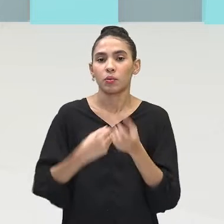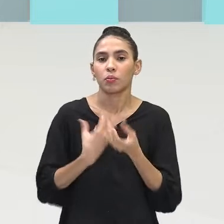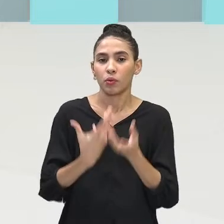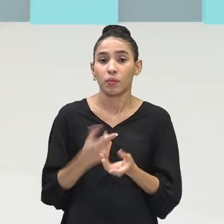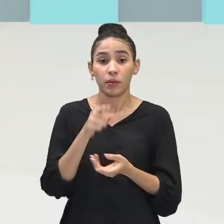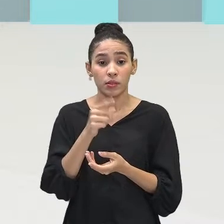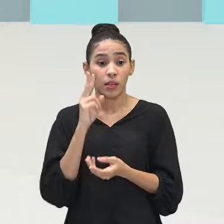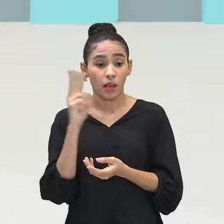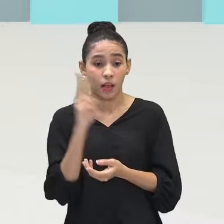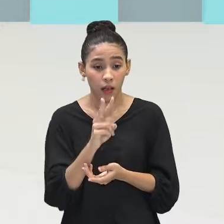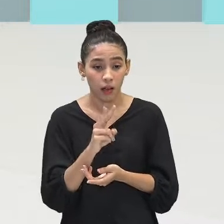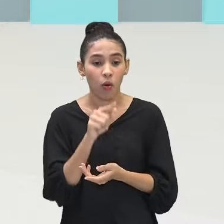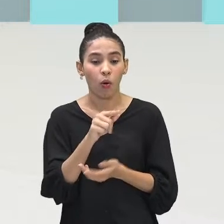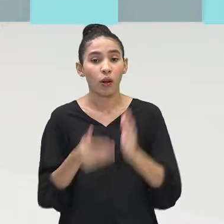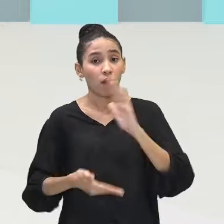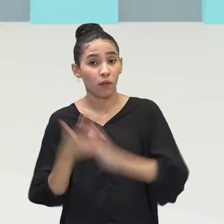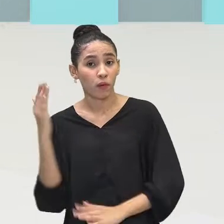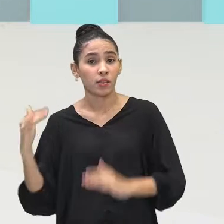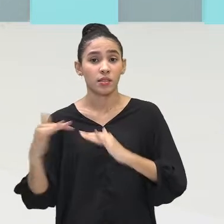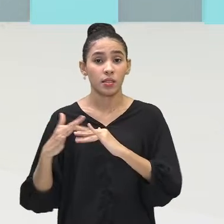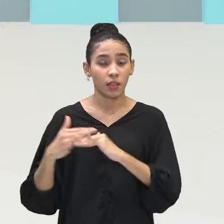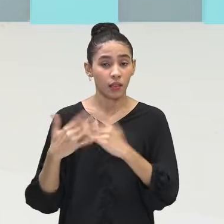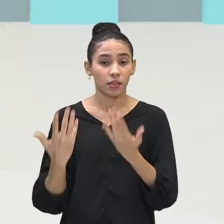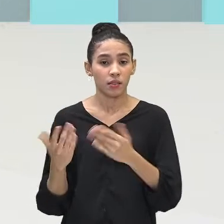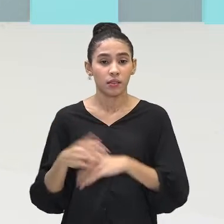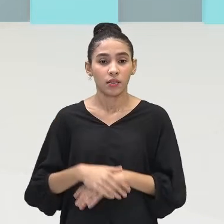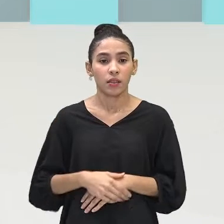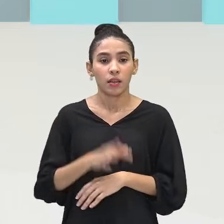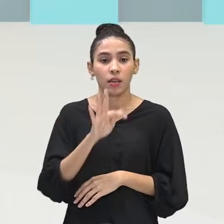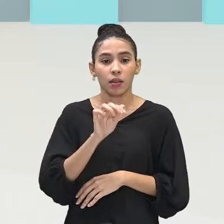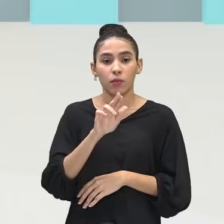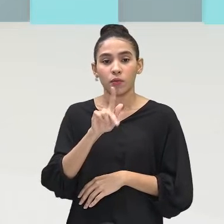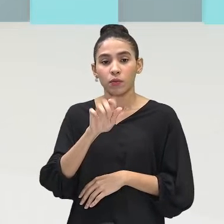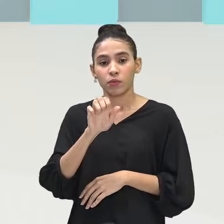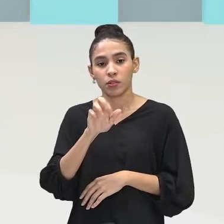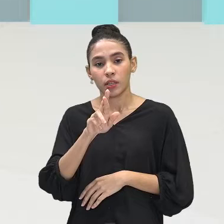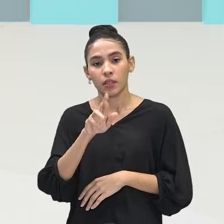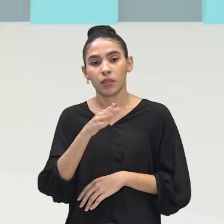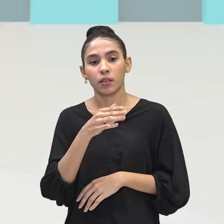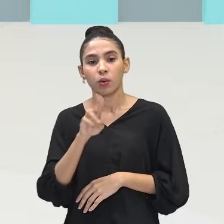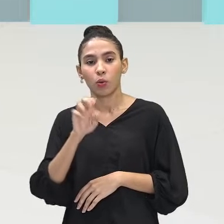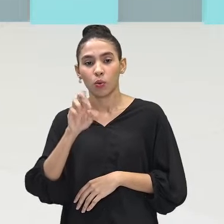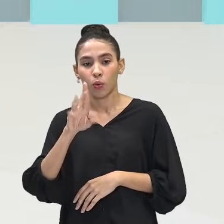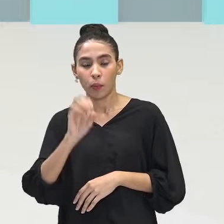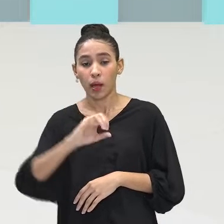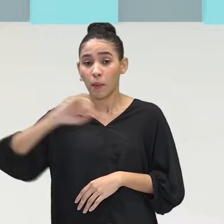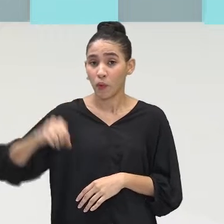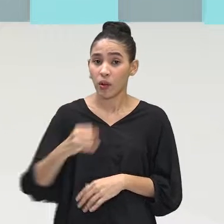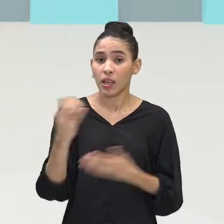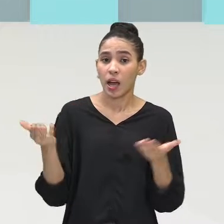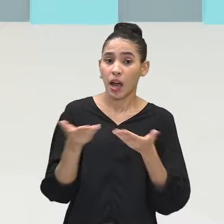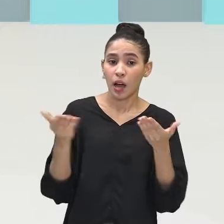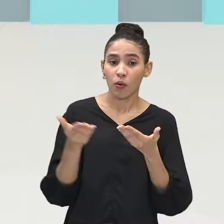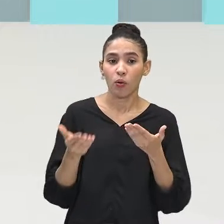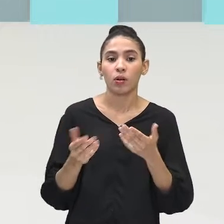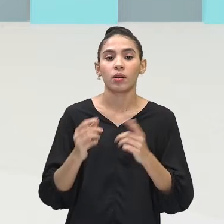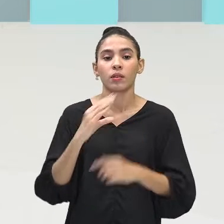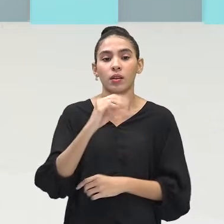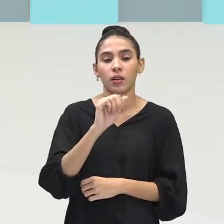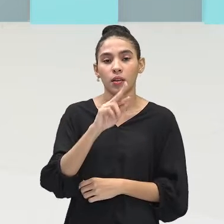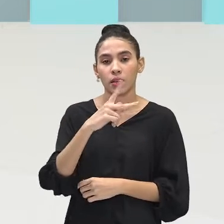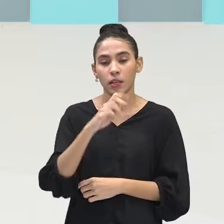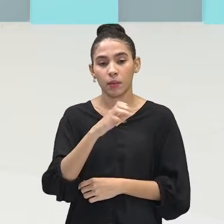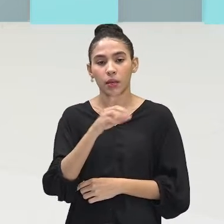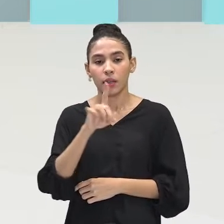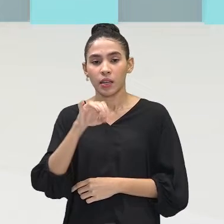dizer, olha, ele está falando da fuga da cidade, então é o fugere urbem. Olha, ele está falando que é para aproveitar o agora, então eu estou falando do carpe diem, beleza?